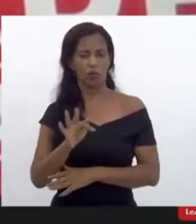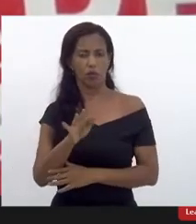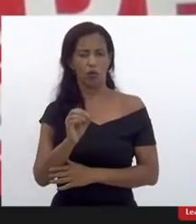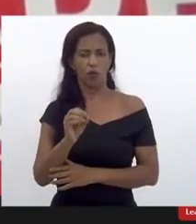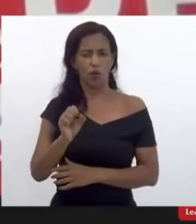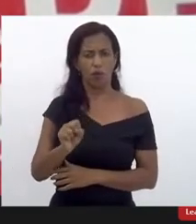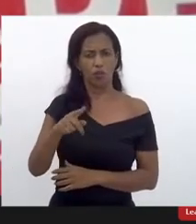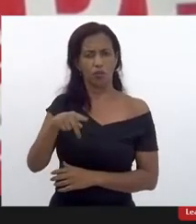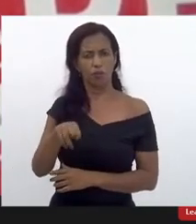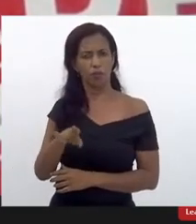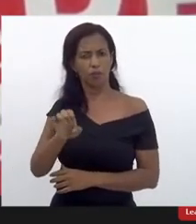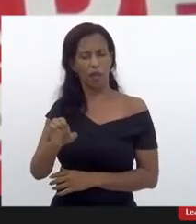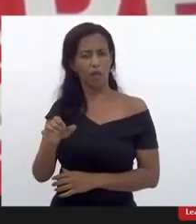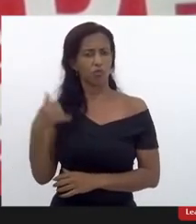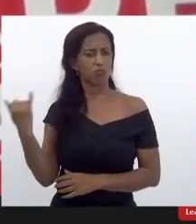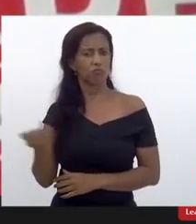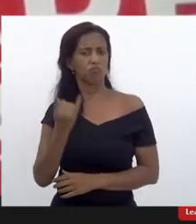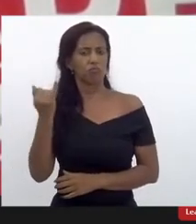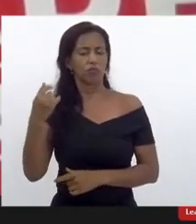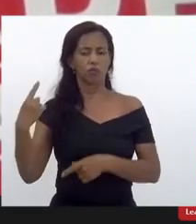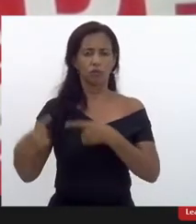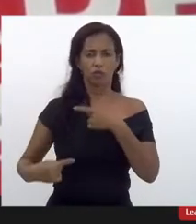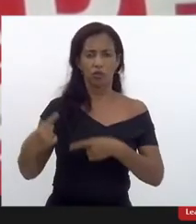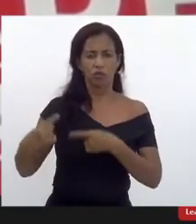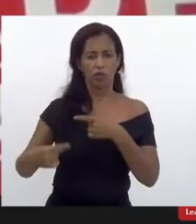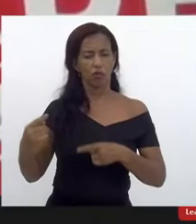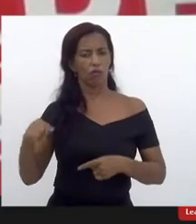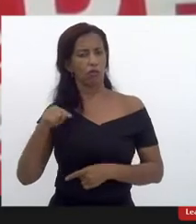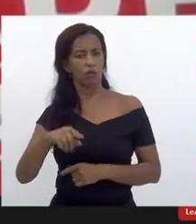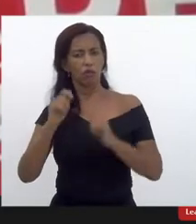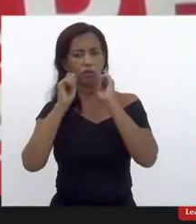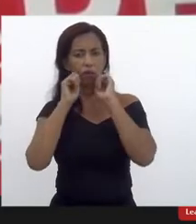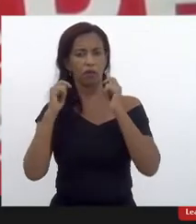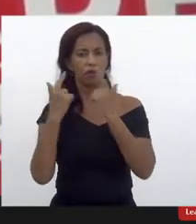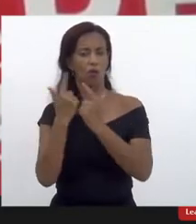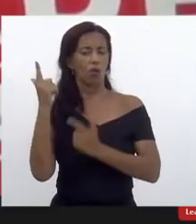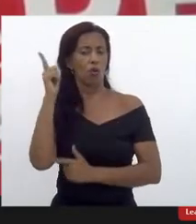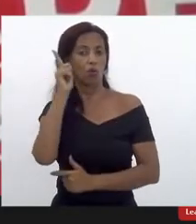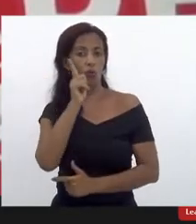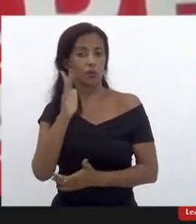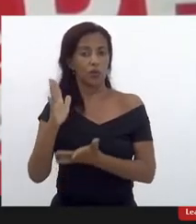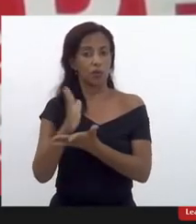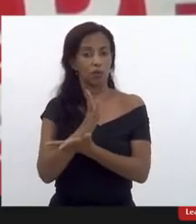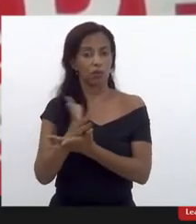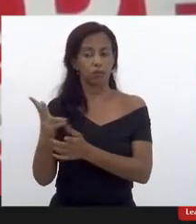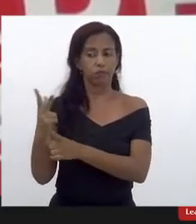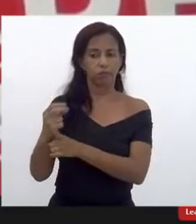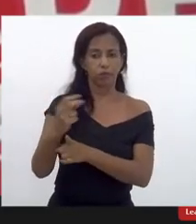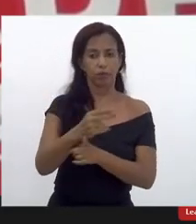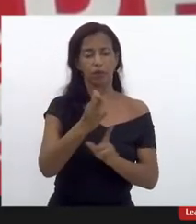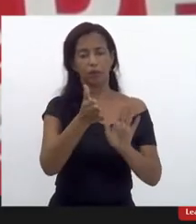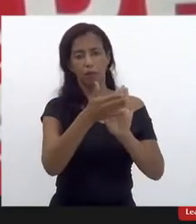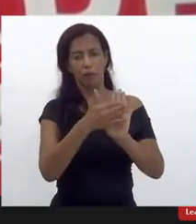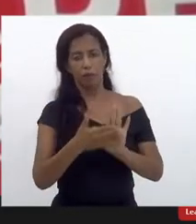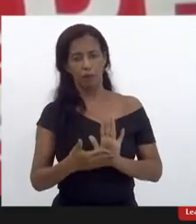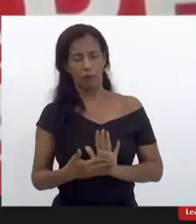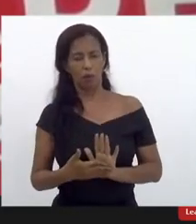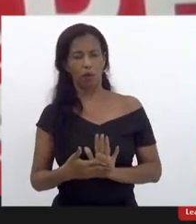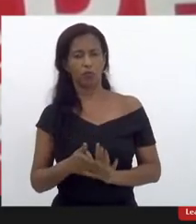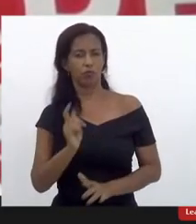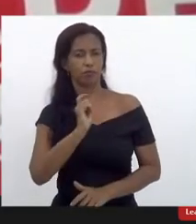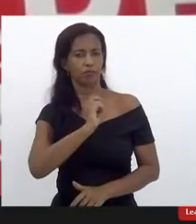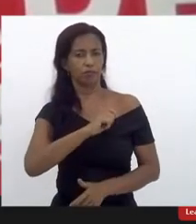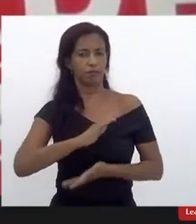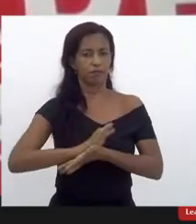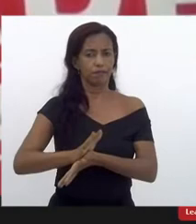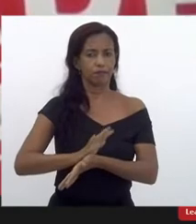FOSPERD, importante fórum que vem dialogando aí com a casa, que conseguiu alguns atenuantes no pacote de maldades, né,